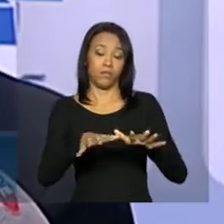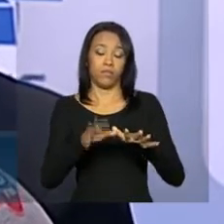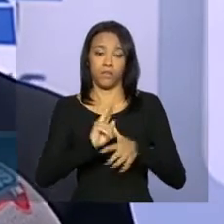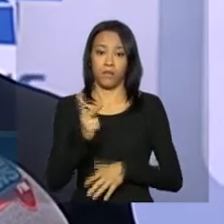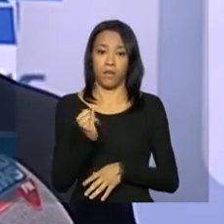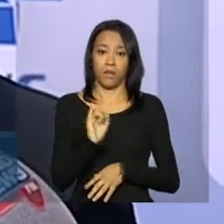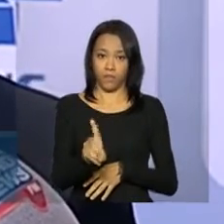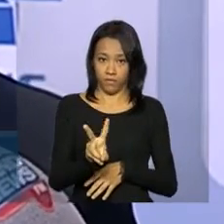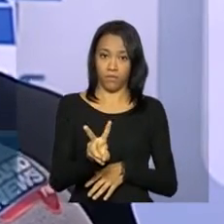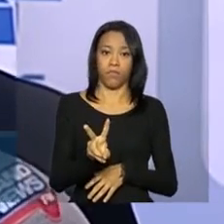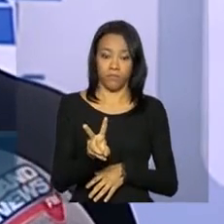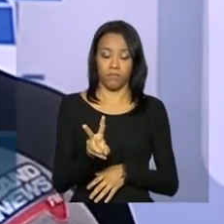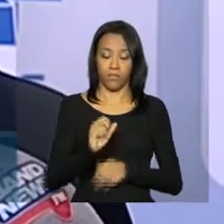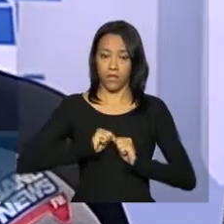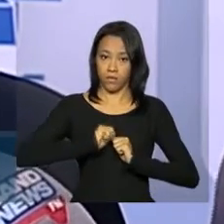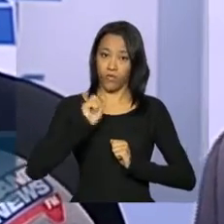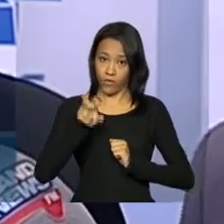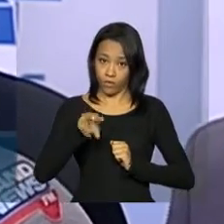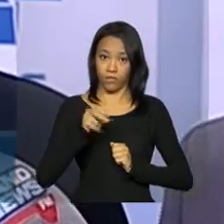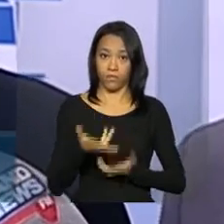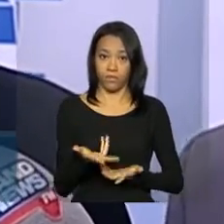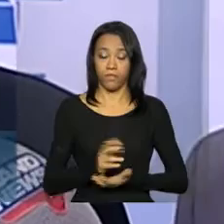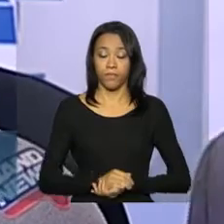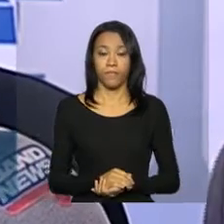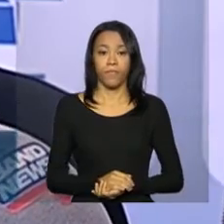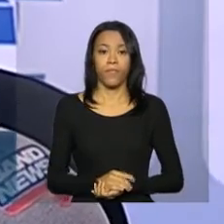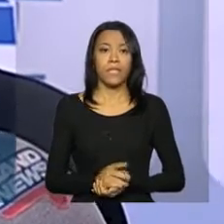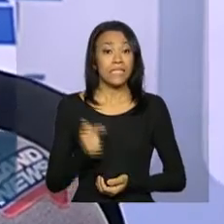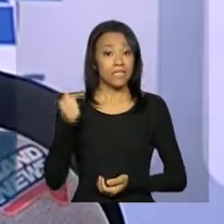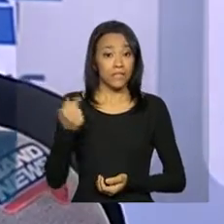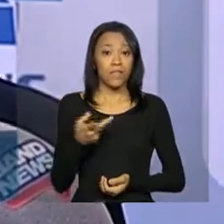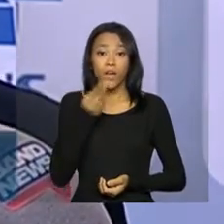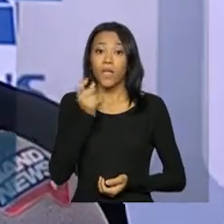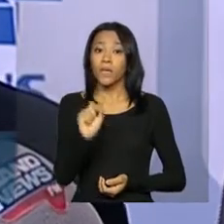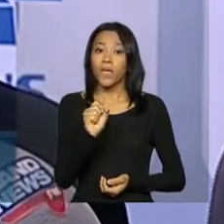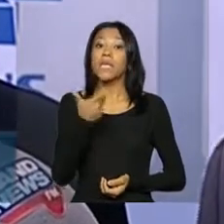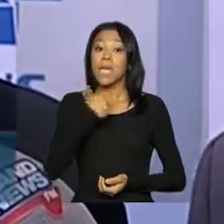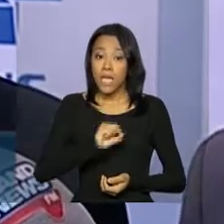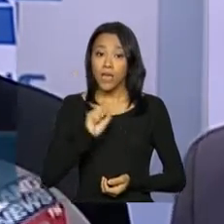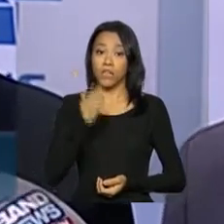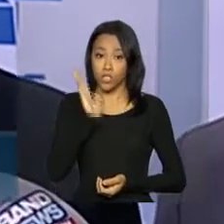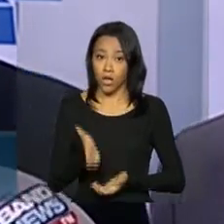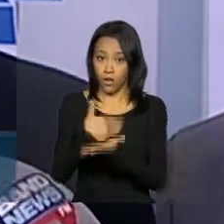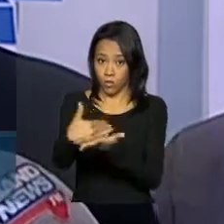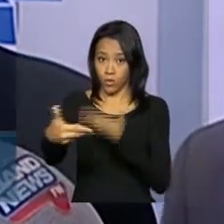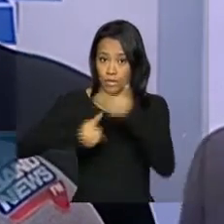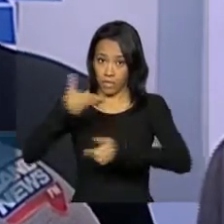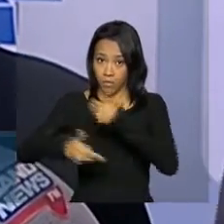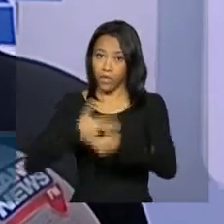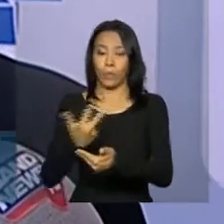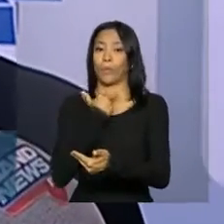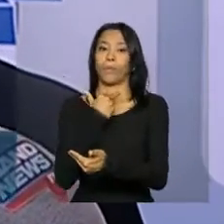o vírus, de transmitir a enfermidade. Não quer dizer que quem esteja fazendo o tratamento não